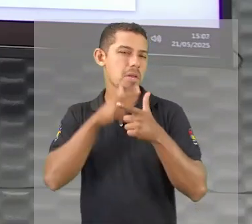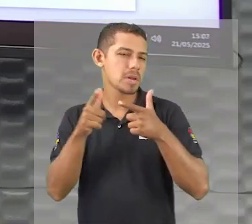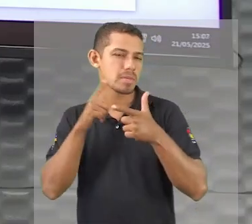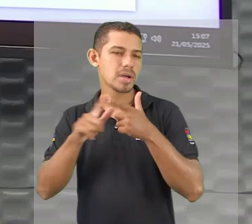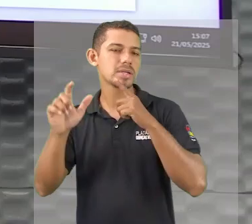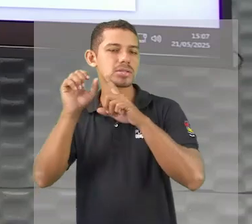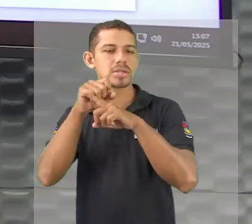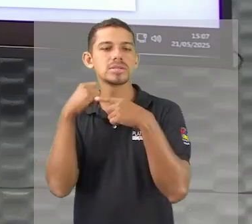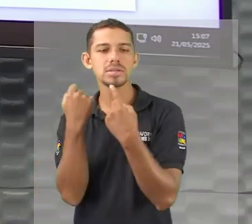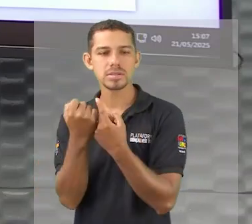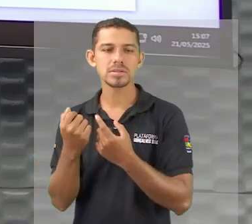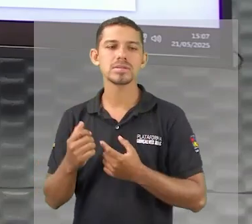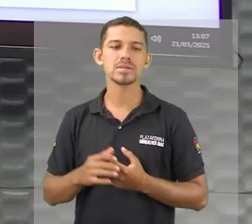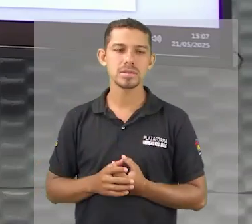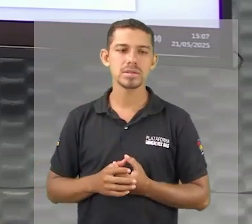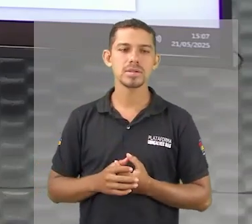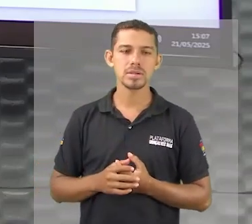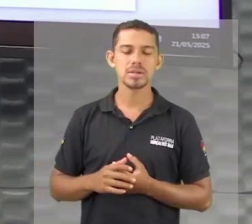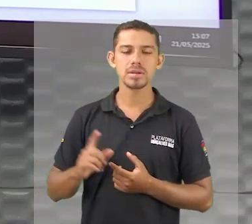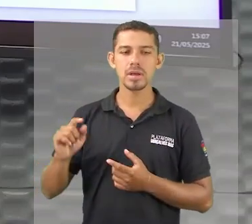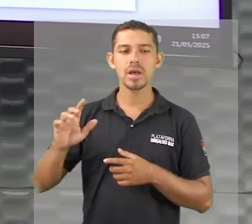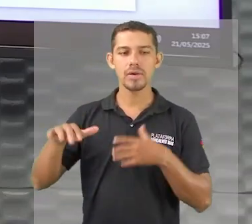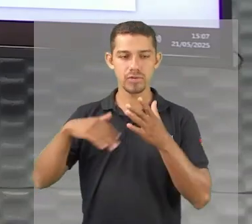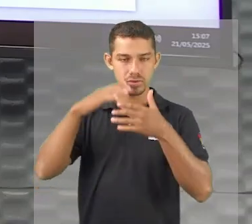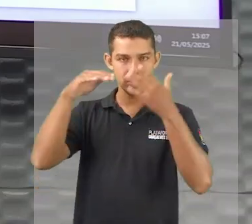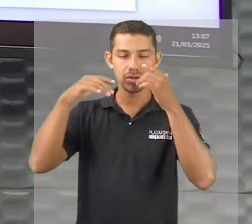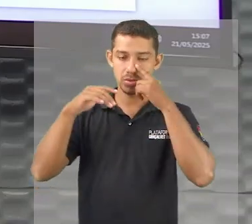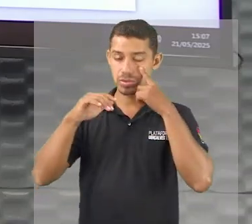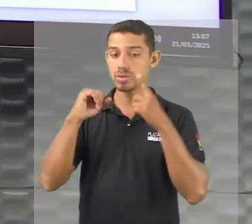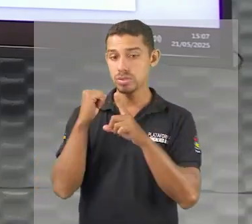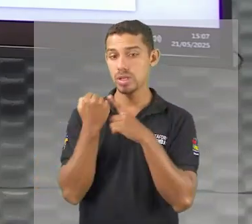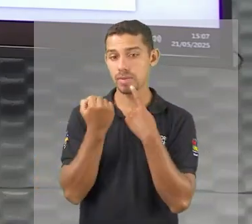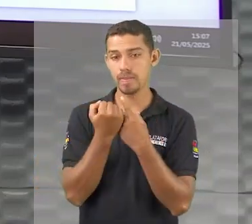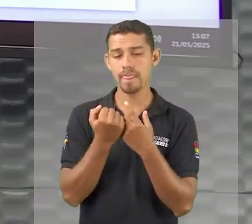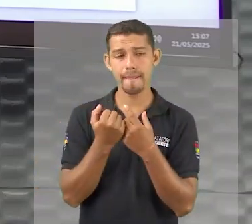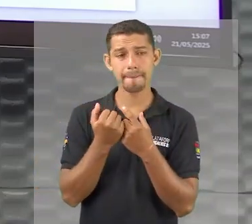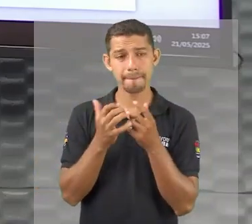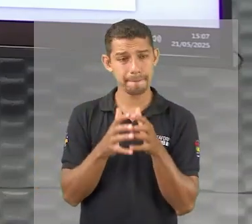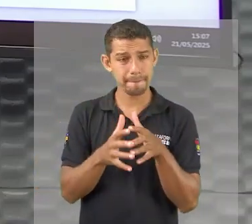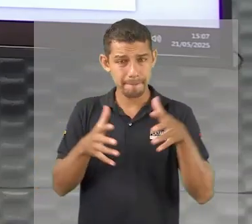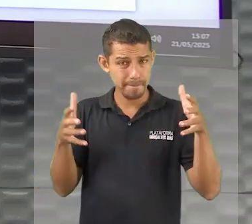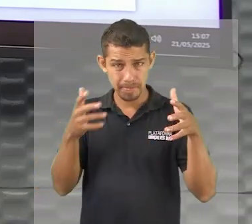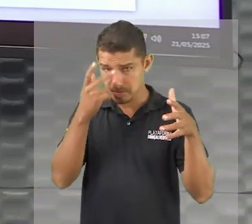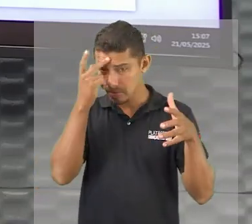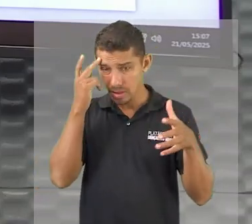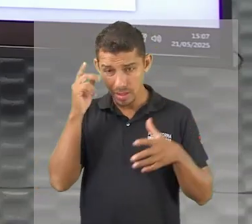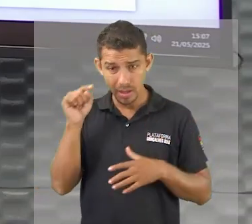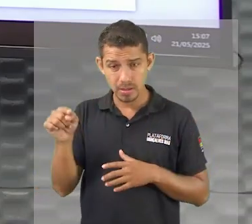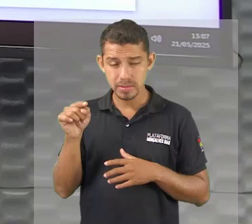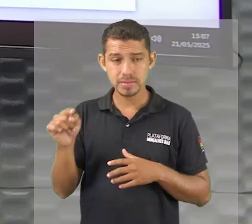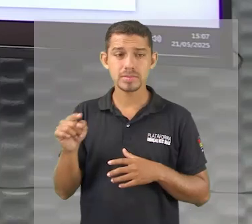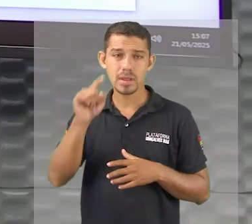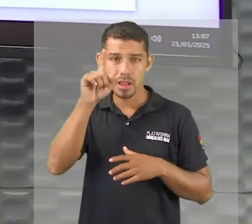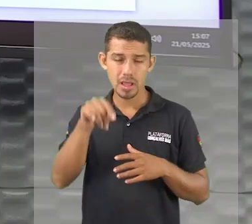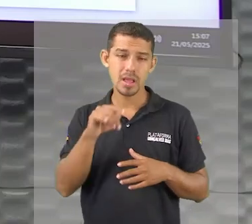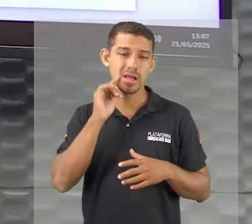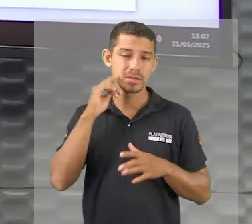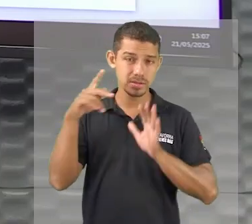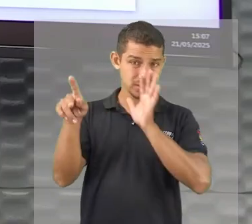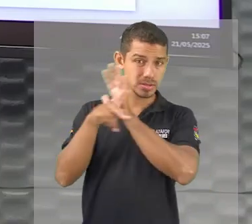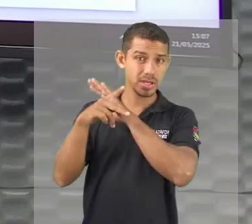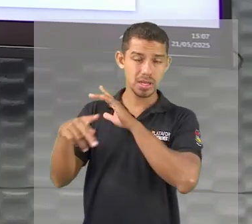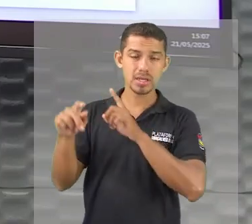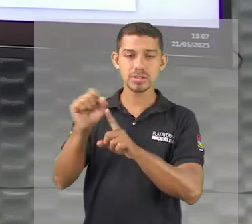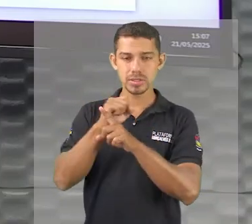uma espécie de limitação para a evolução social. Ou seja, esse conjunto gigantesco de pessoas, que é sim parte da